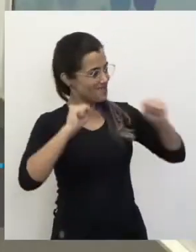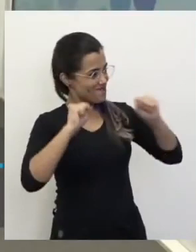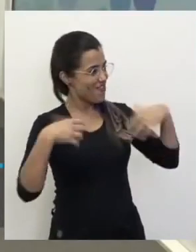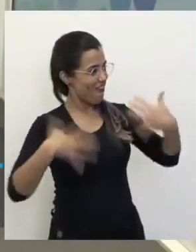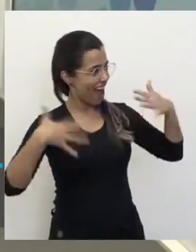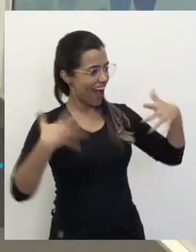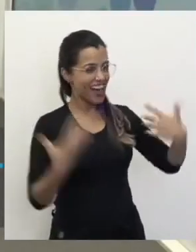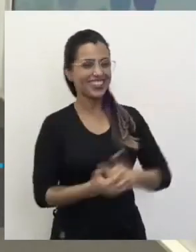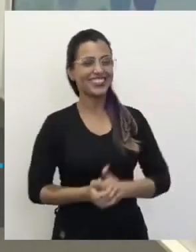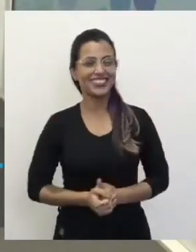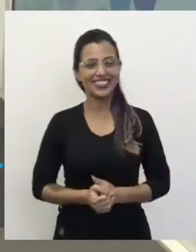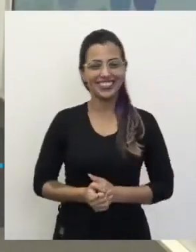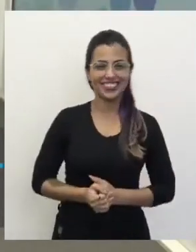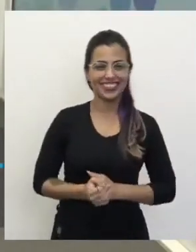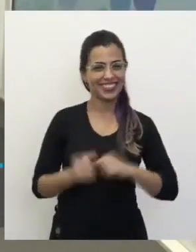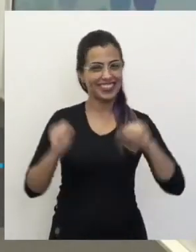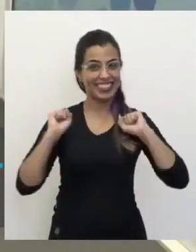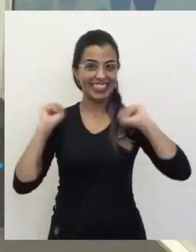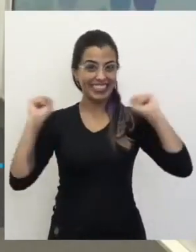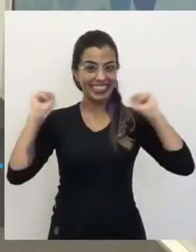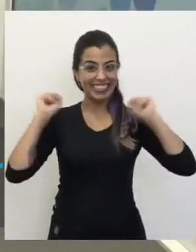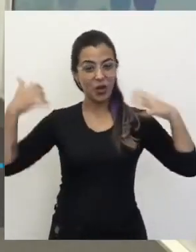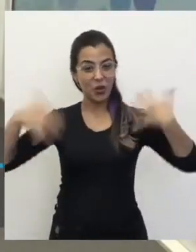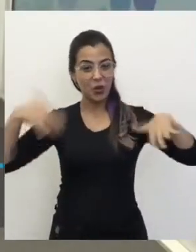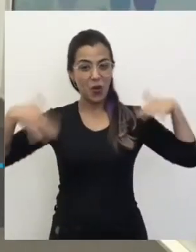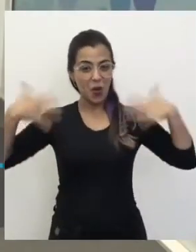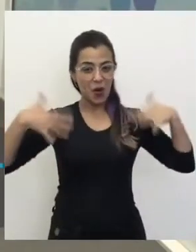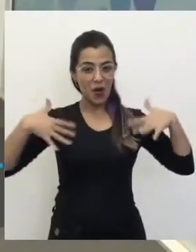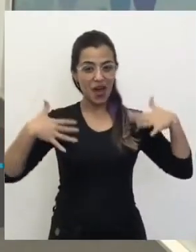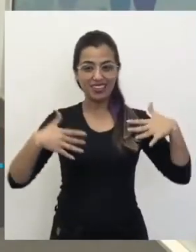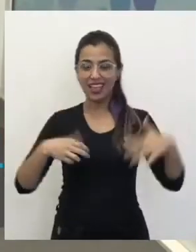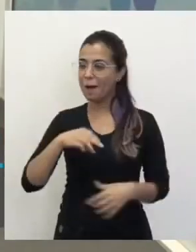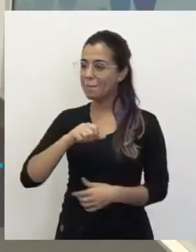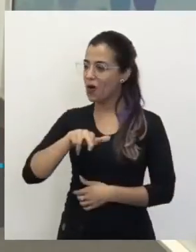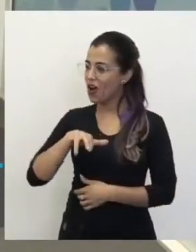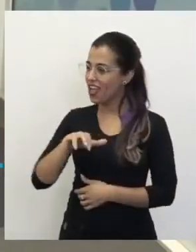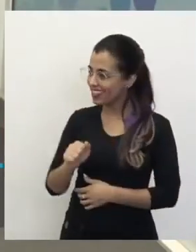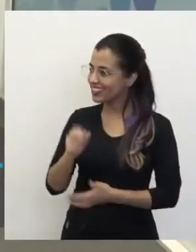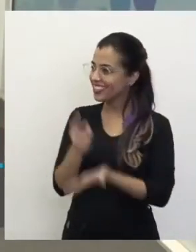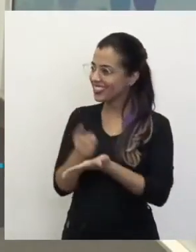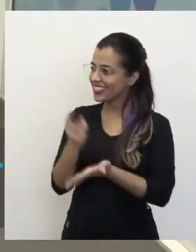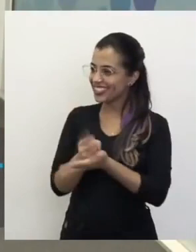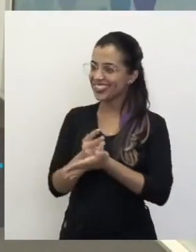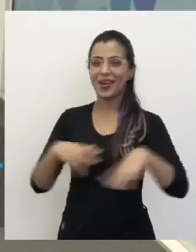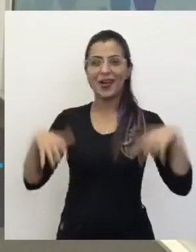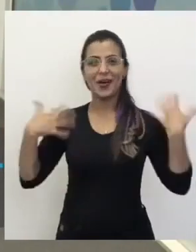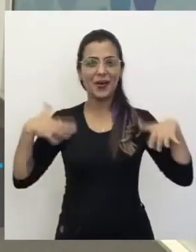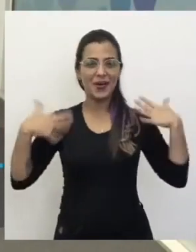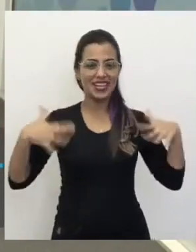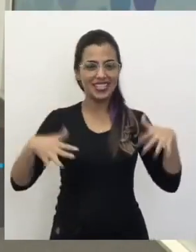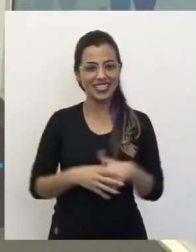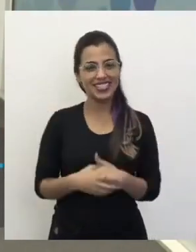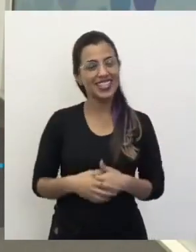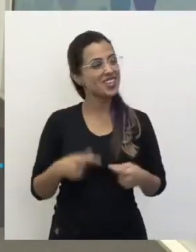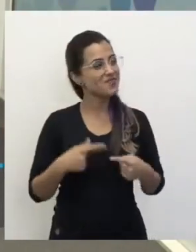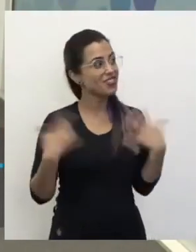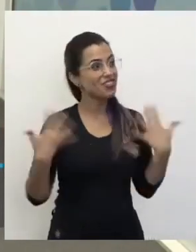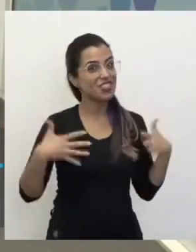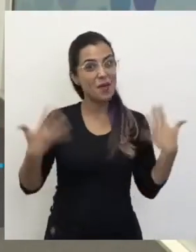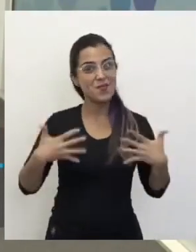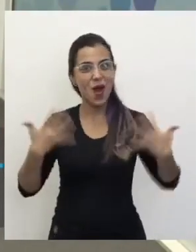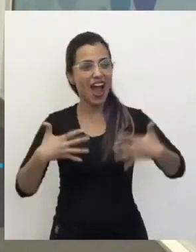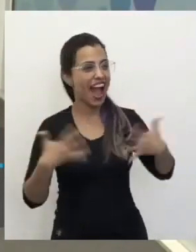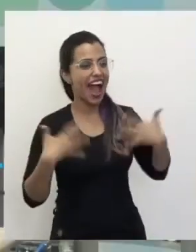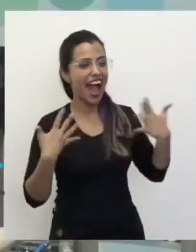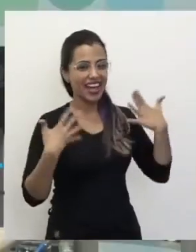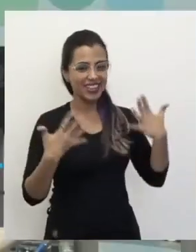empolgado? Nossa, faz assim, Mauro. Mônica, como sempre. Não esperou nem eu chamar dessa vez. Professora Mônica, com Porque vocês. a gente tá empolgadão aqui. Vocês não